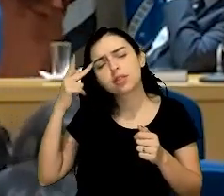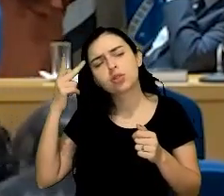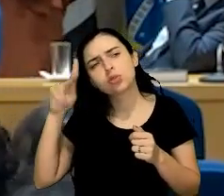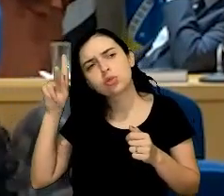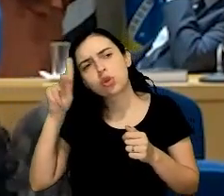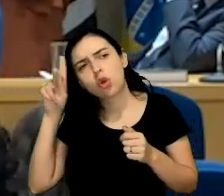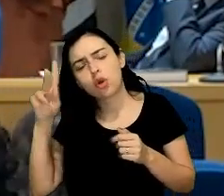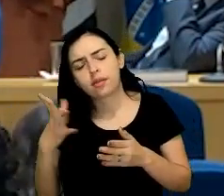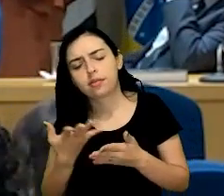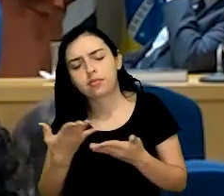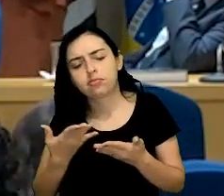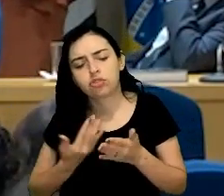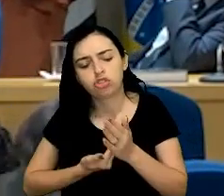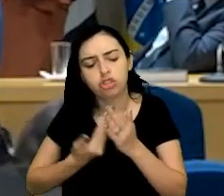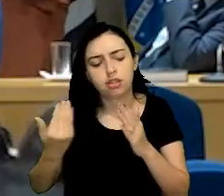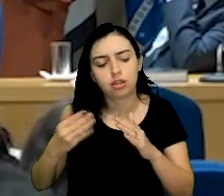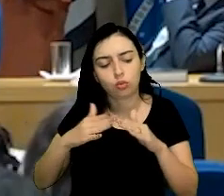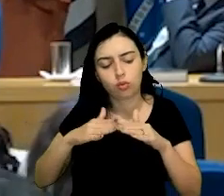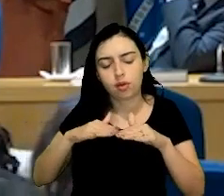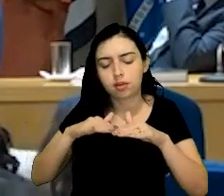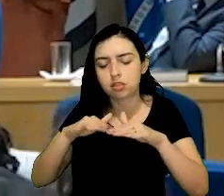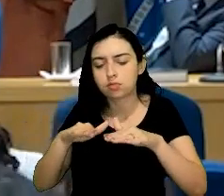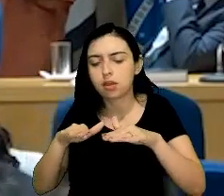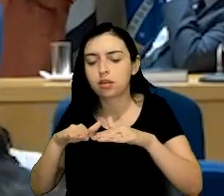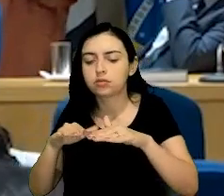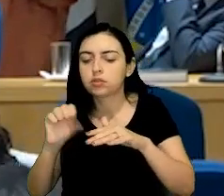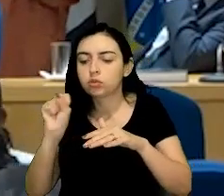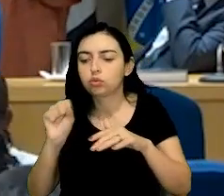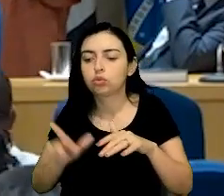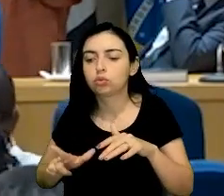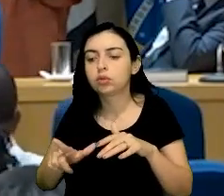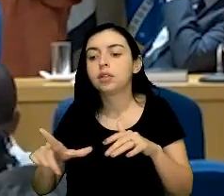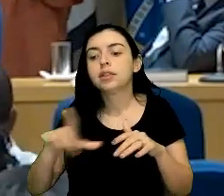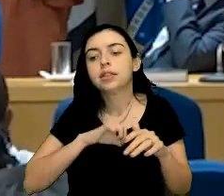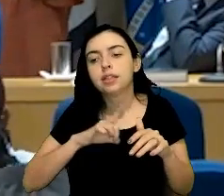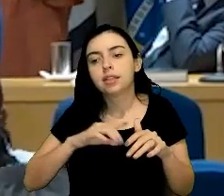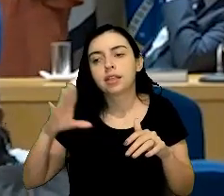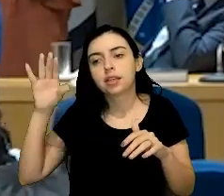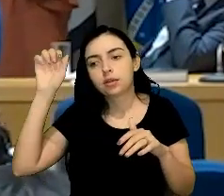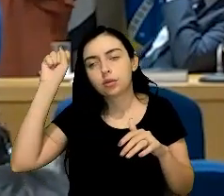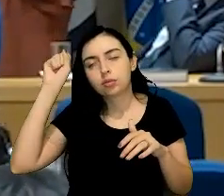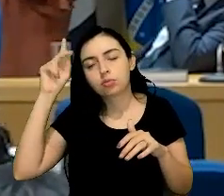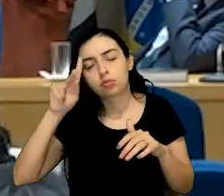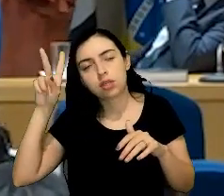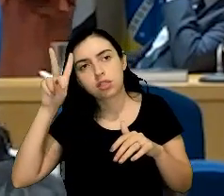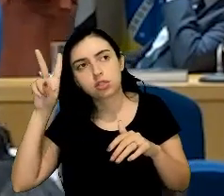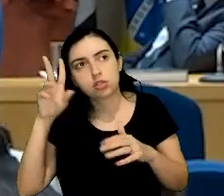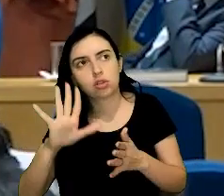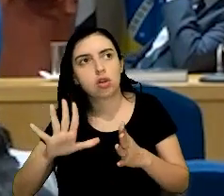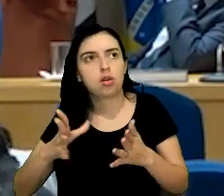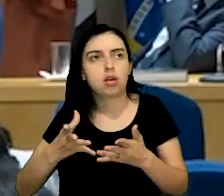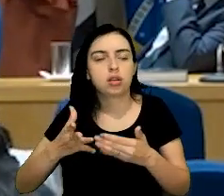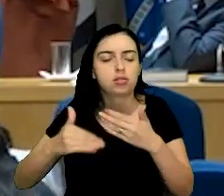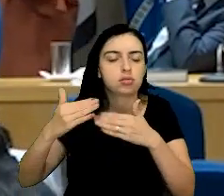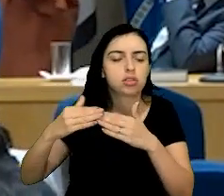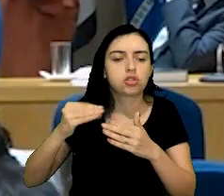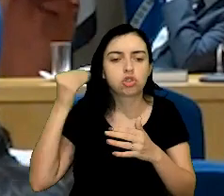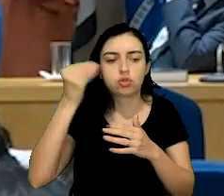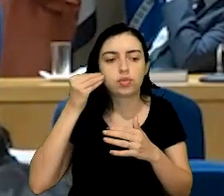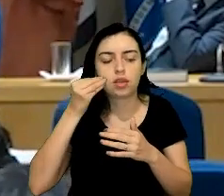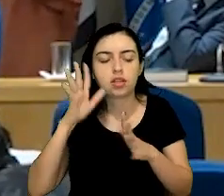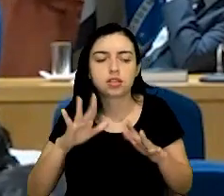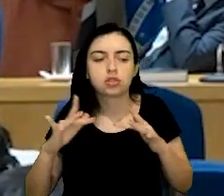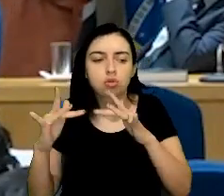essa fronteira, porque a fronteira sul tem uma história de sírio-libanês em Foz do Iguaçu, na Tríplice Fronteira, esses locais